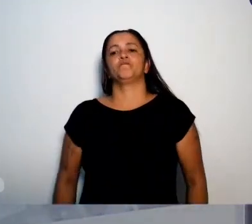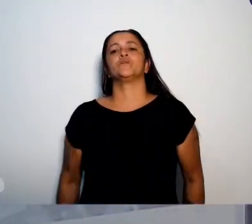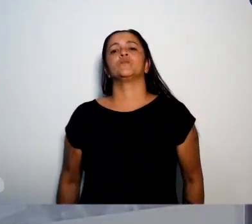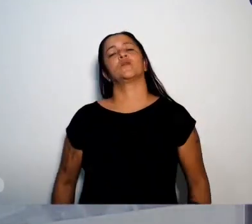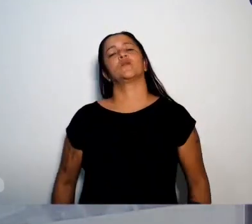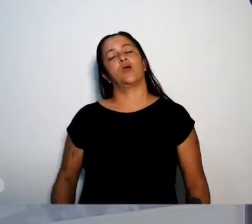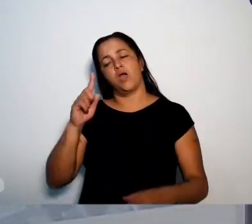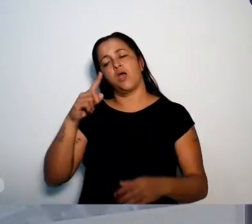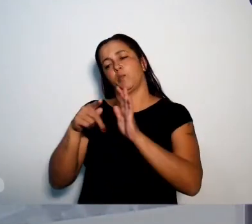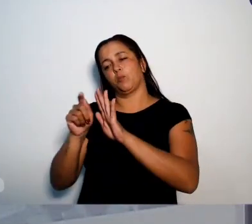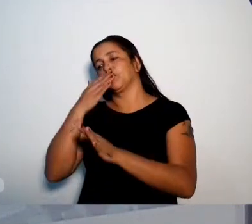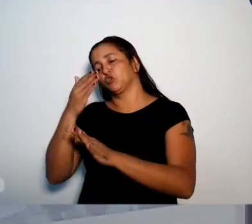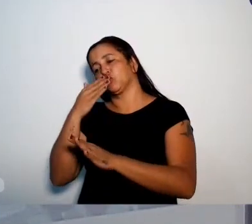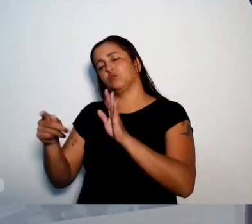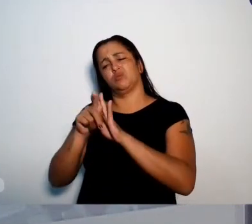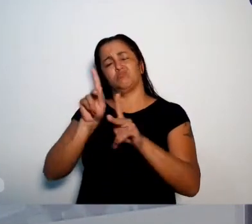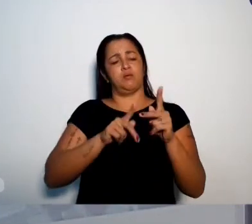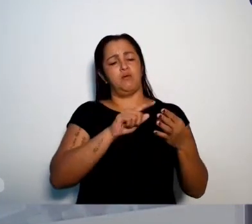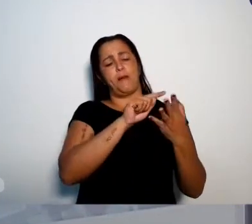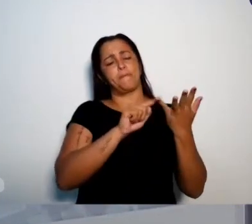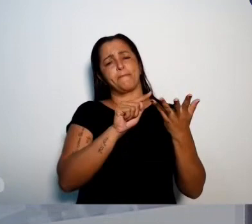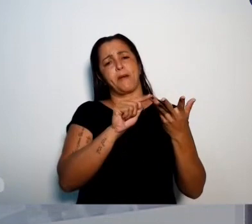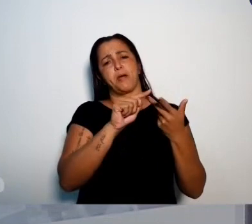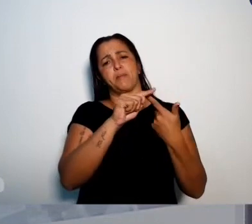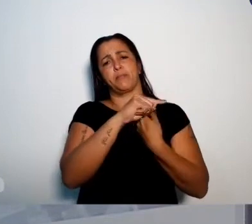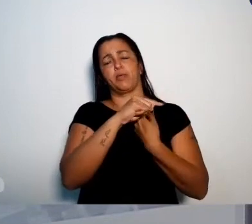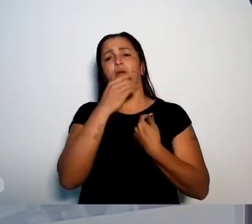Então, quero falar de alguns requerimentos que apresentei